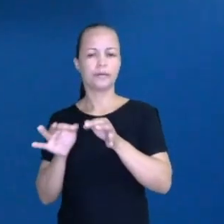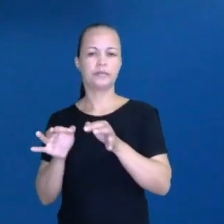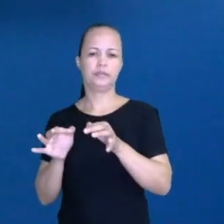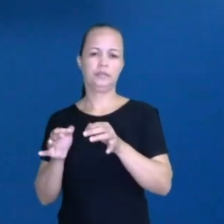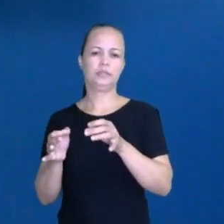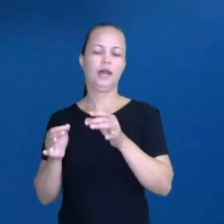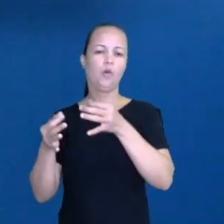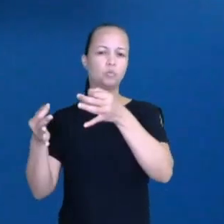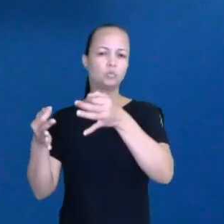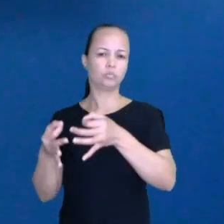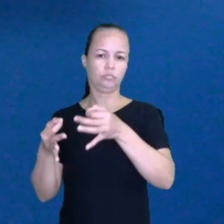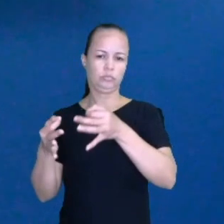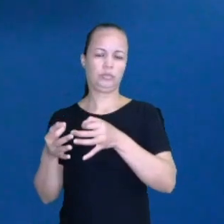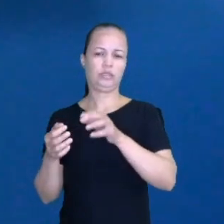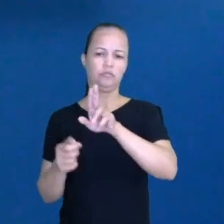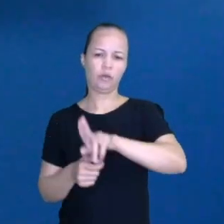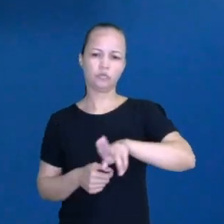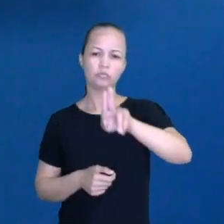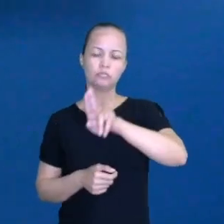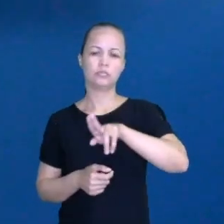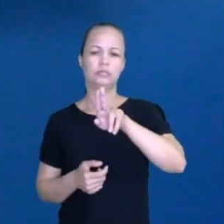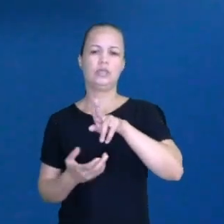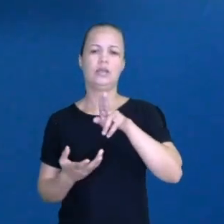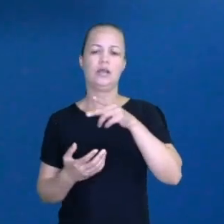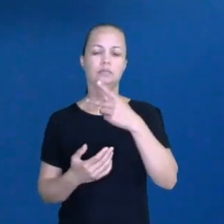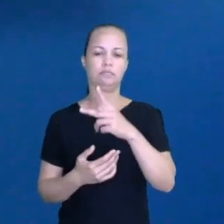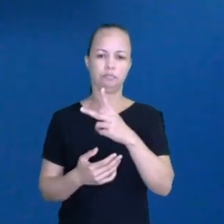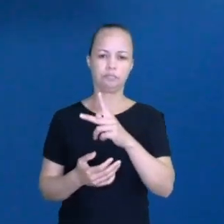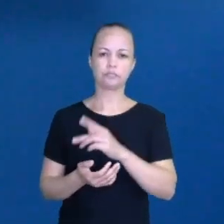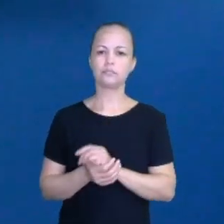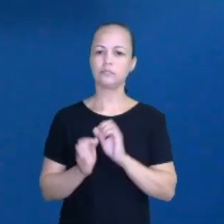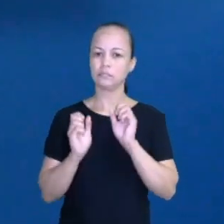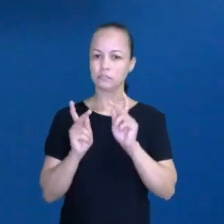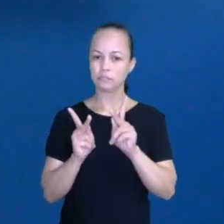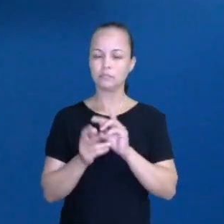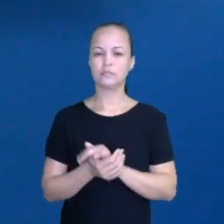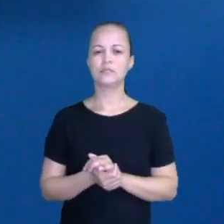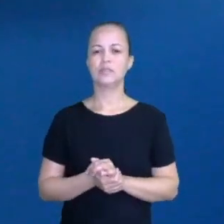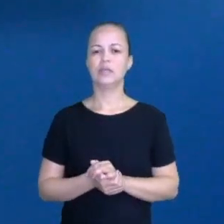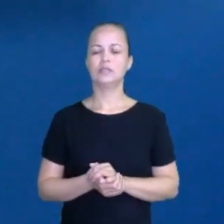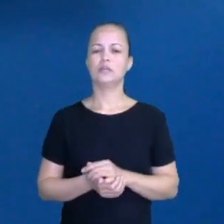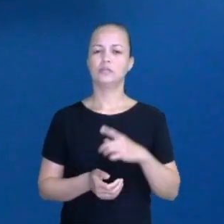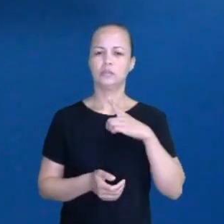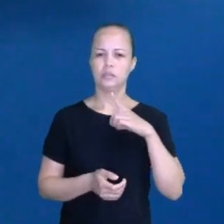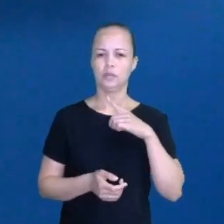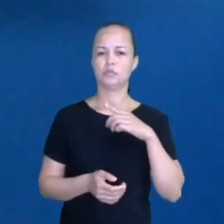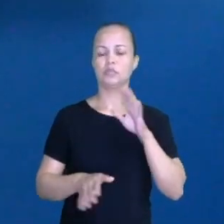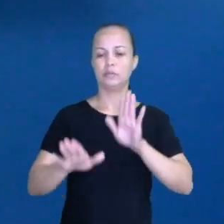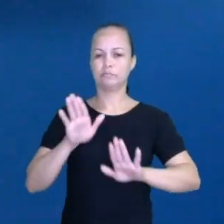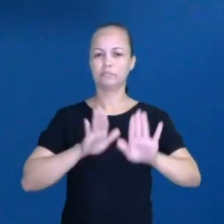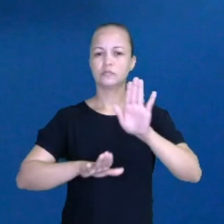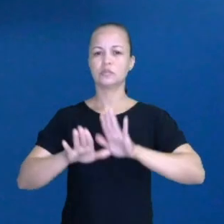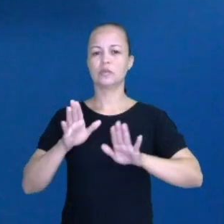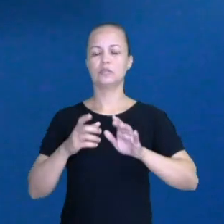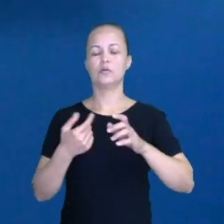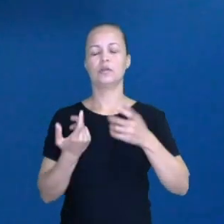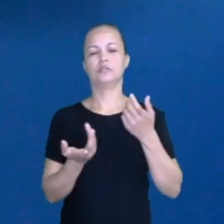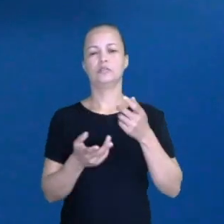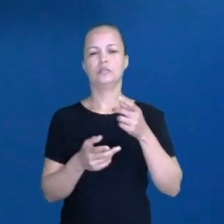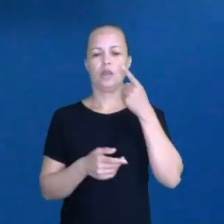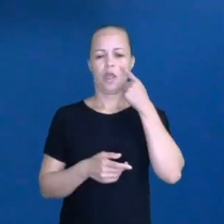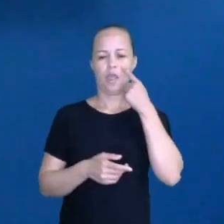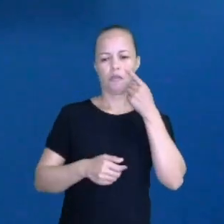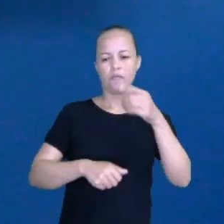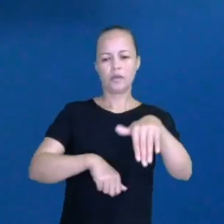adequado desses equipamentos, vai reutilizar ou reciclar eles. Ok? Então temos que ter muito cuidado, porque a gente passa pelas ruas e a gente